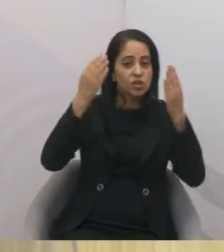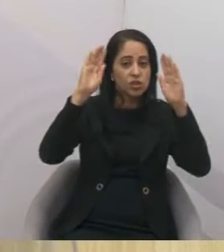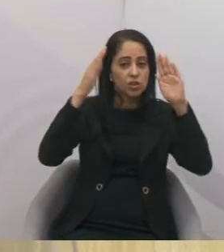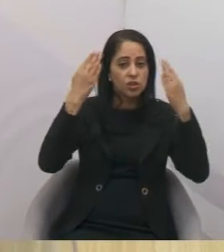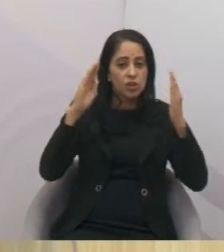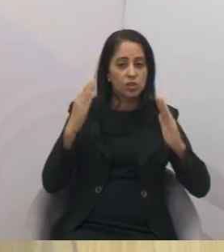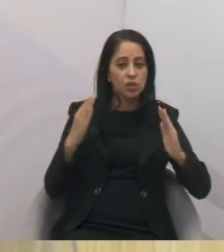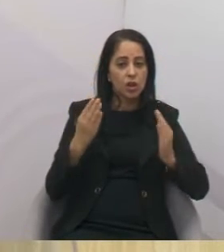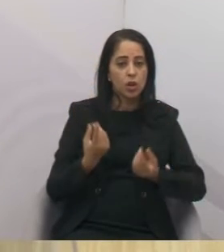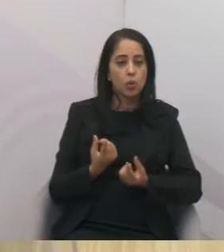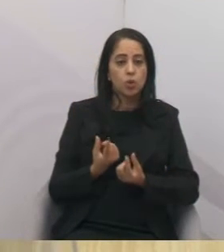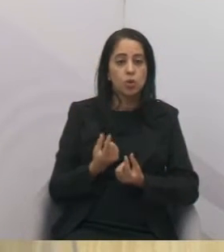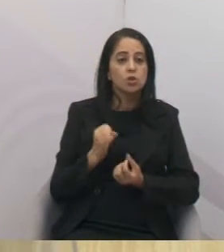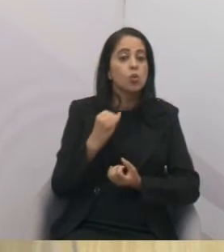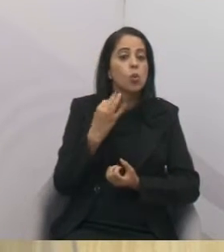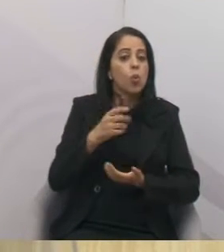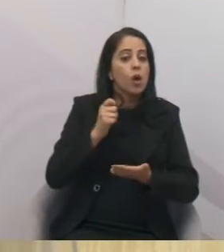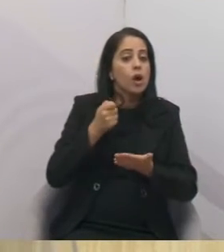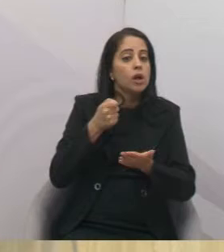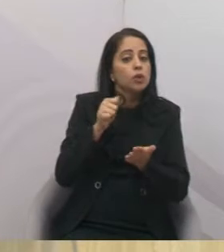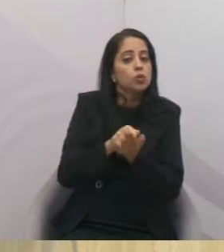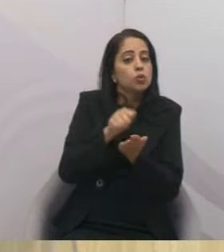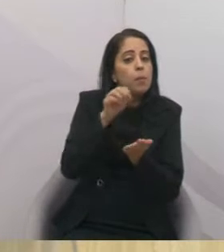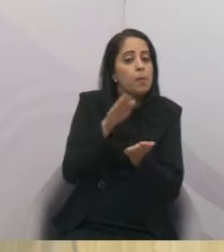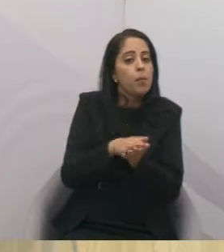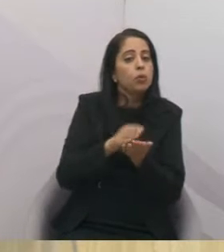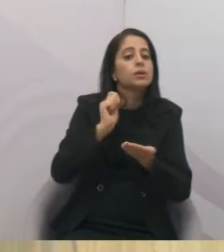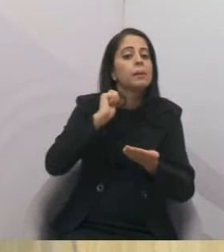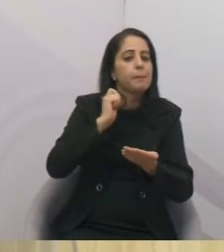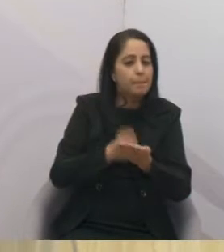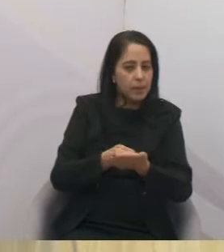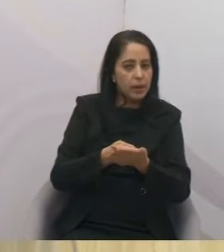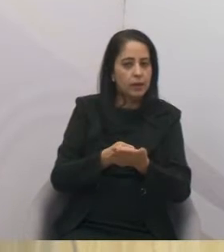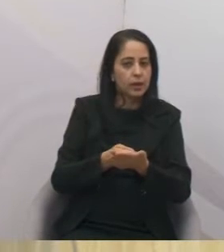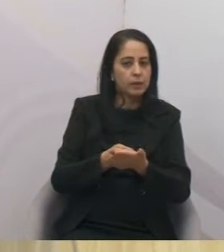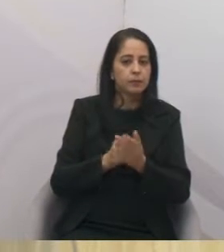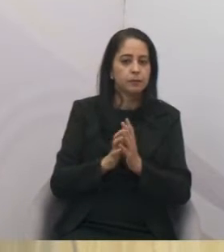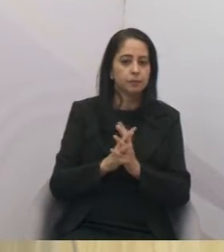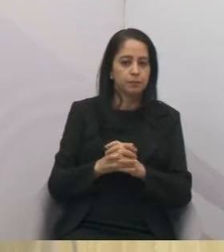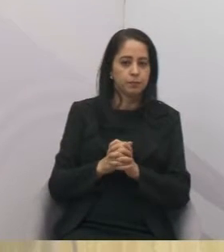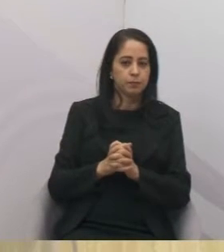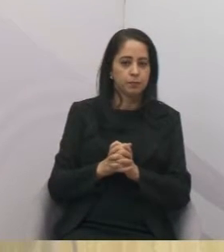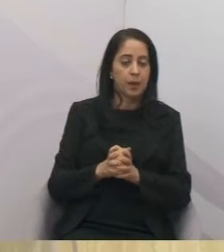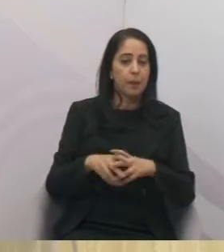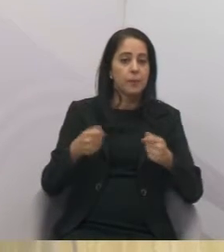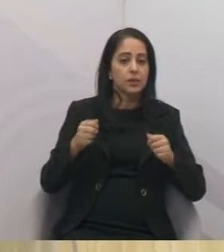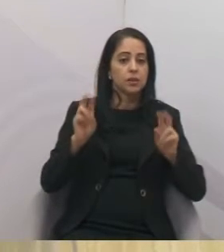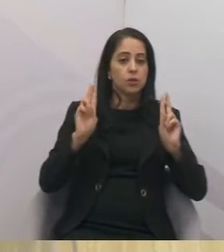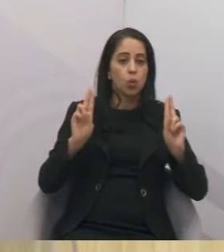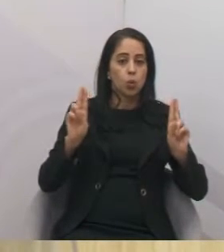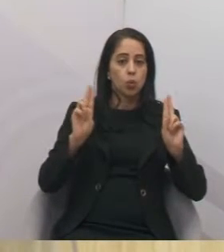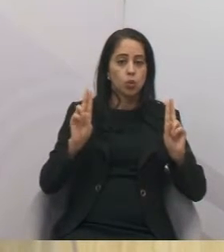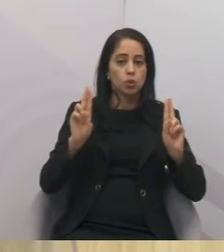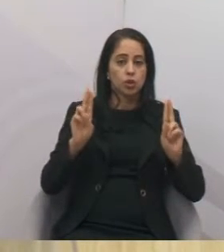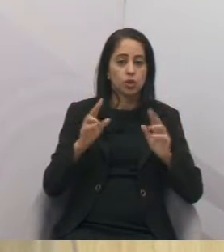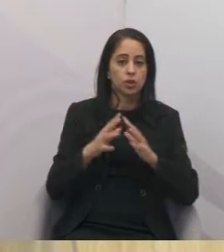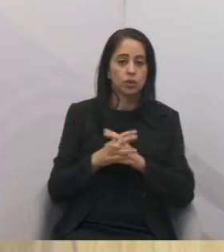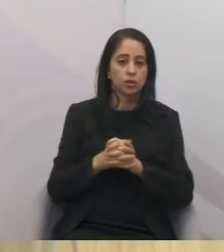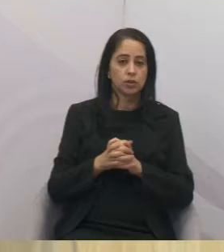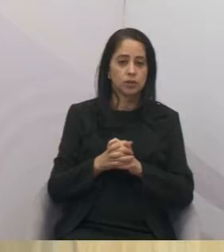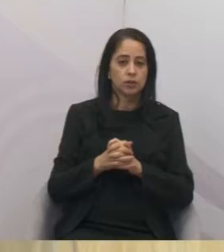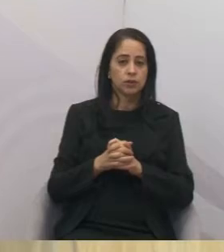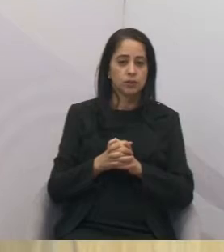de multa aos procedimentos de licenciamento. Observação: regime de urgência, prazo vencido. Então, nós temos que